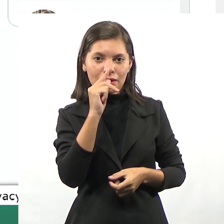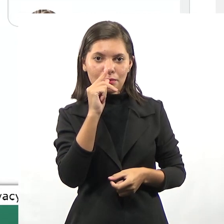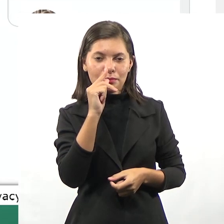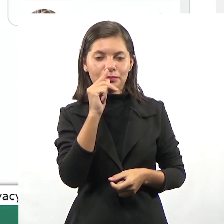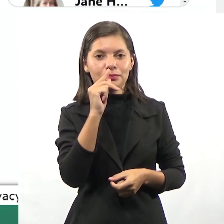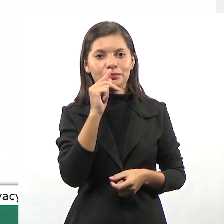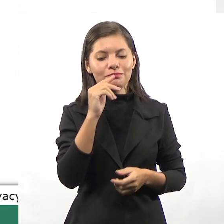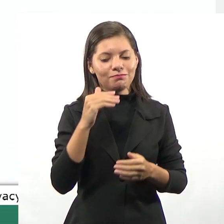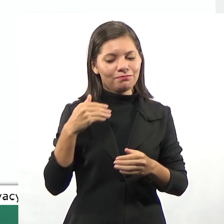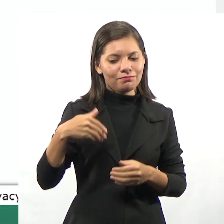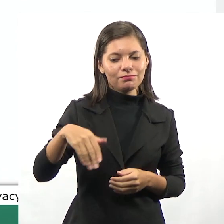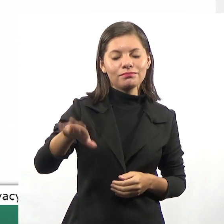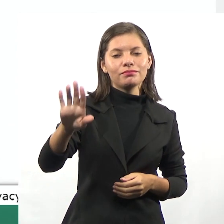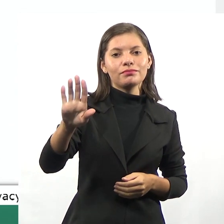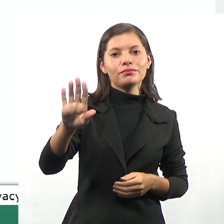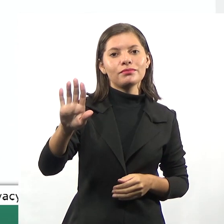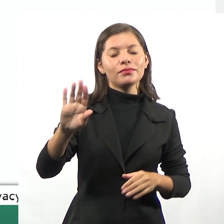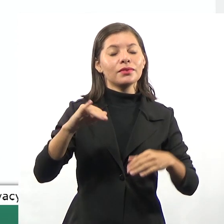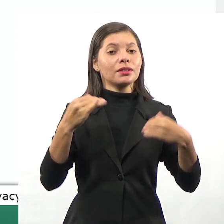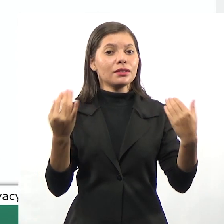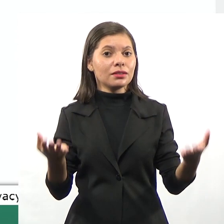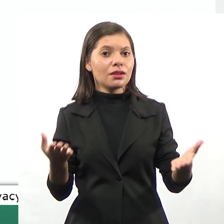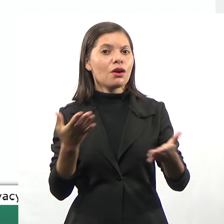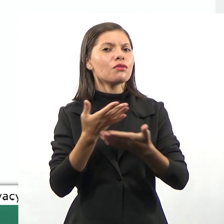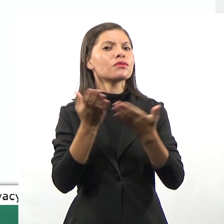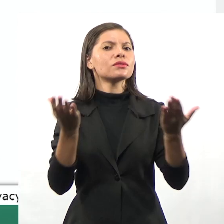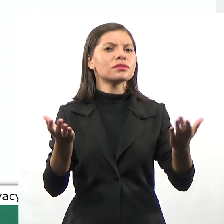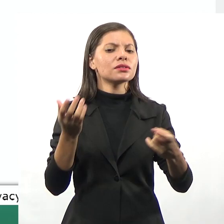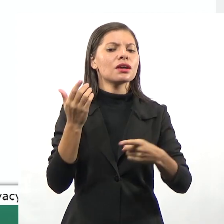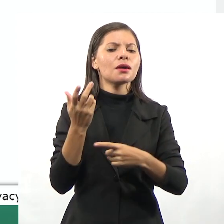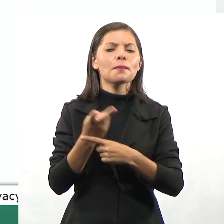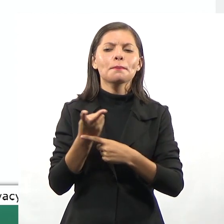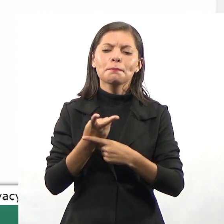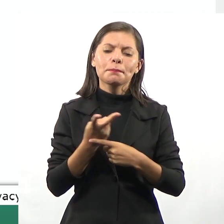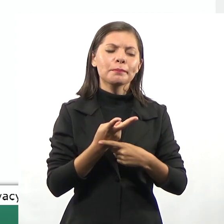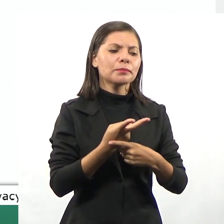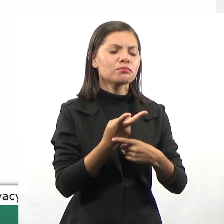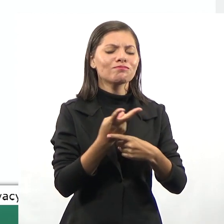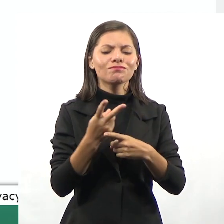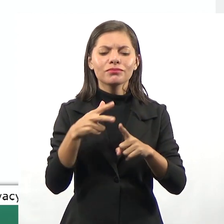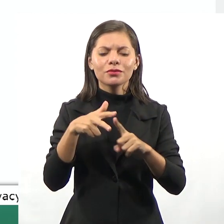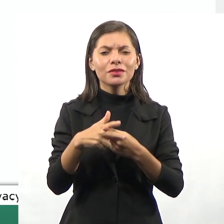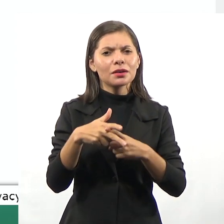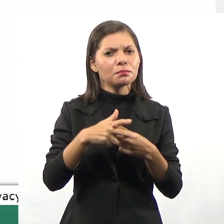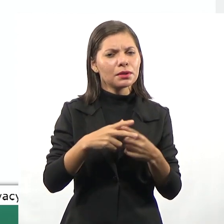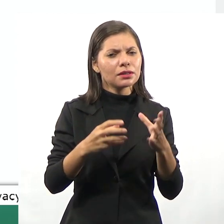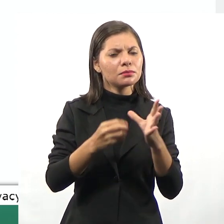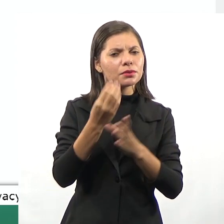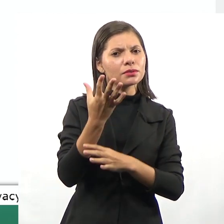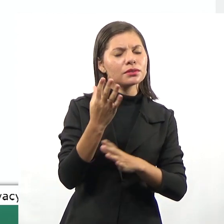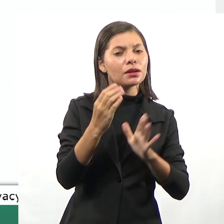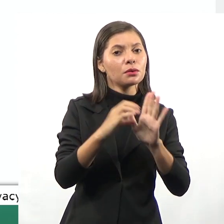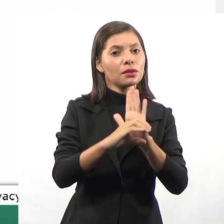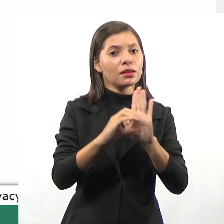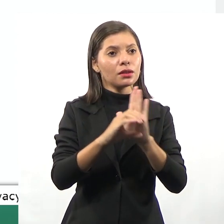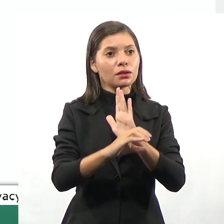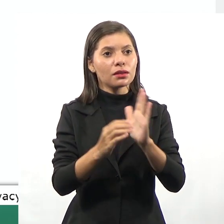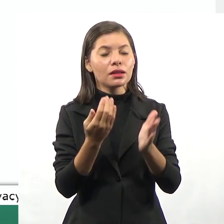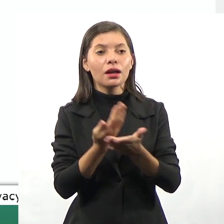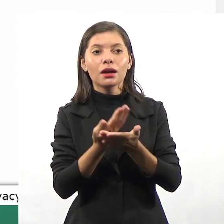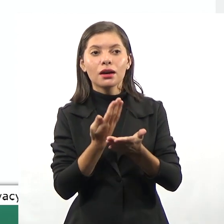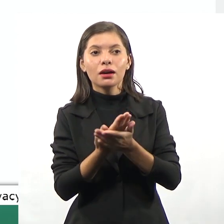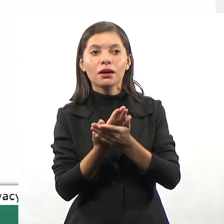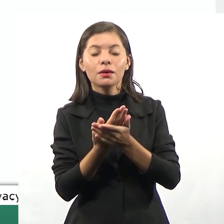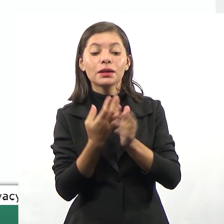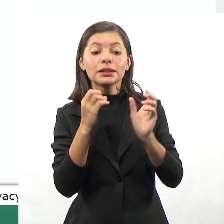WordPress e assim sucessivamente. Então, se você está procurando alguma ferramenta para produzir o conteúdo da sua